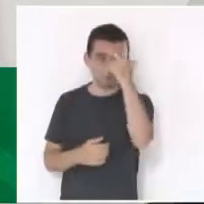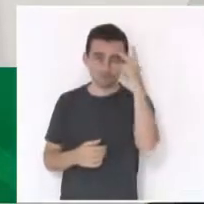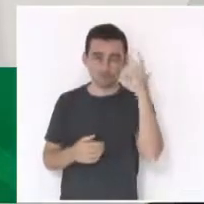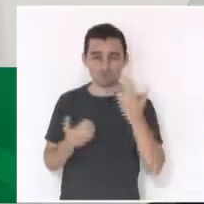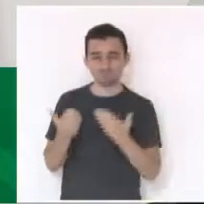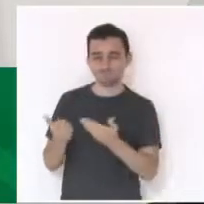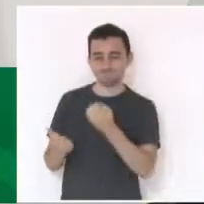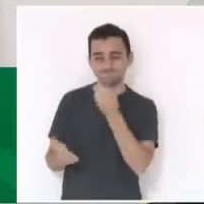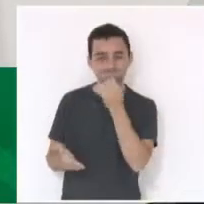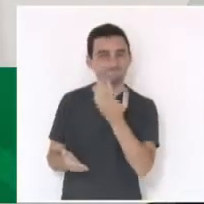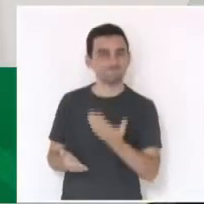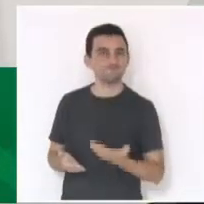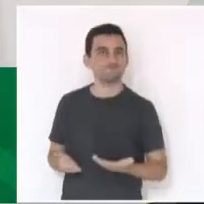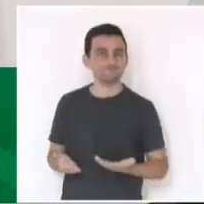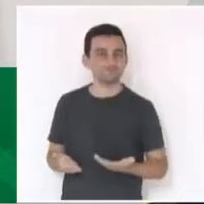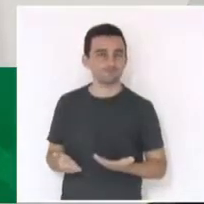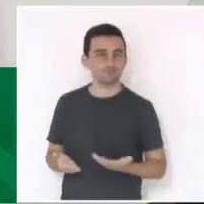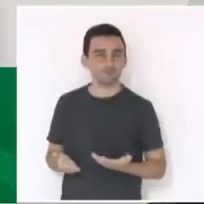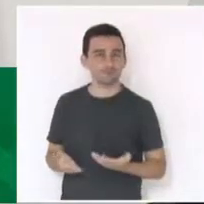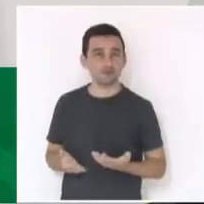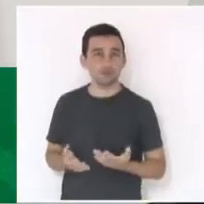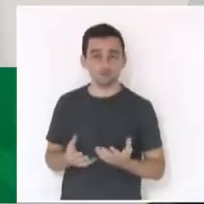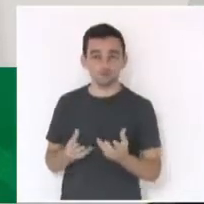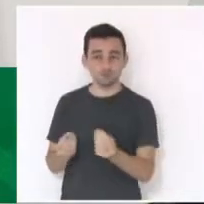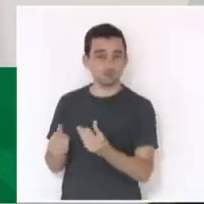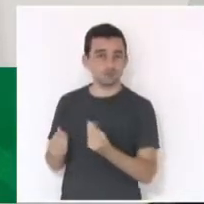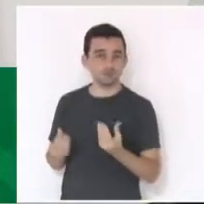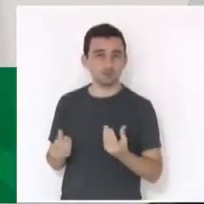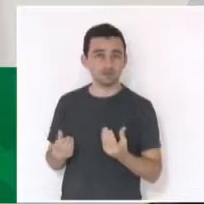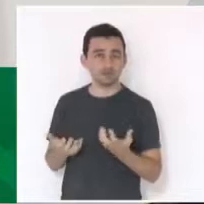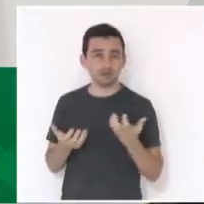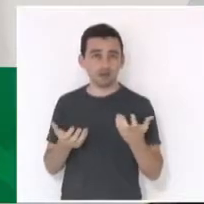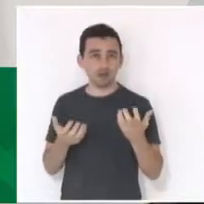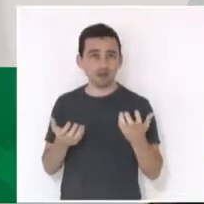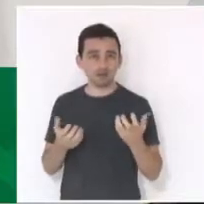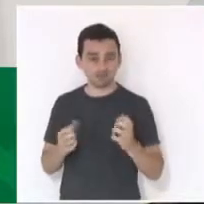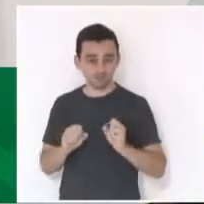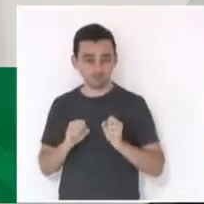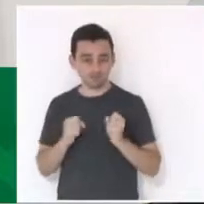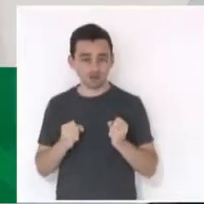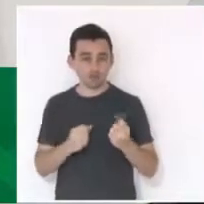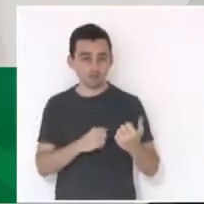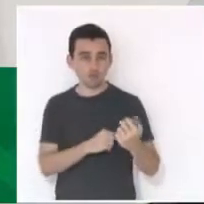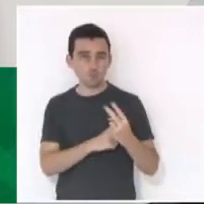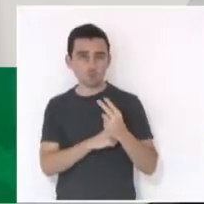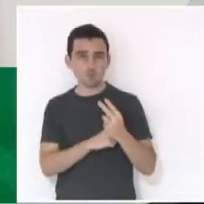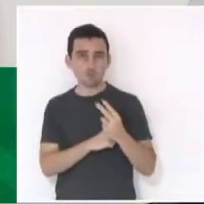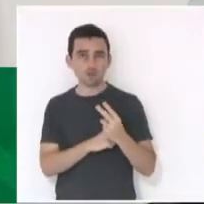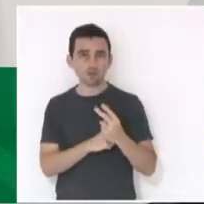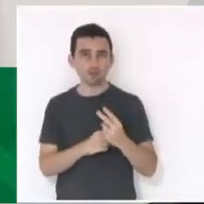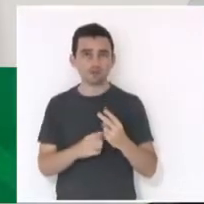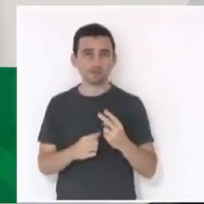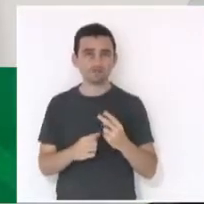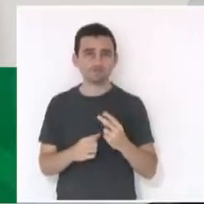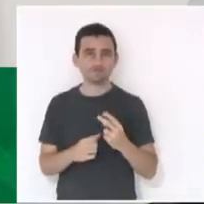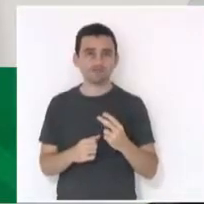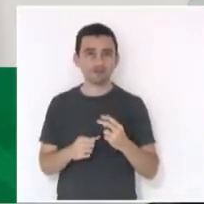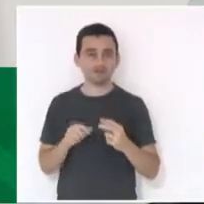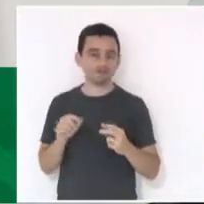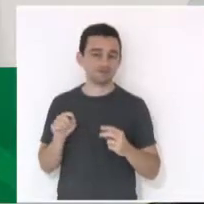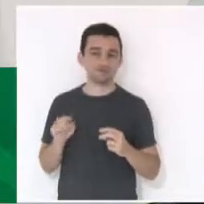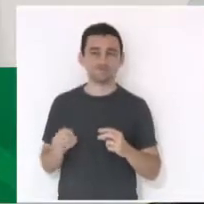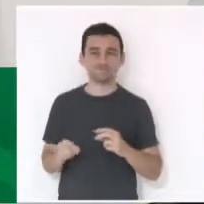muitos deles até em defesa da vida da segurança Tom Bom